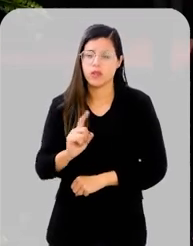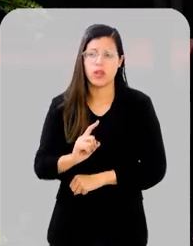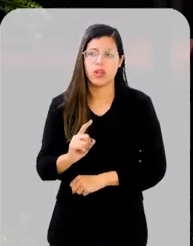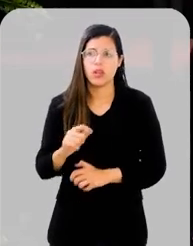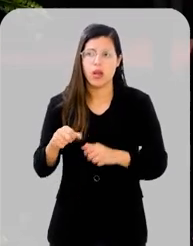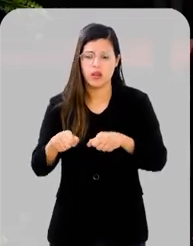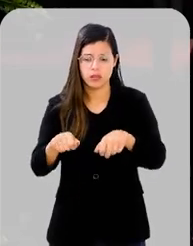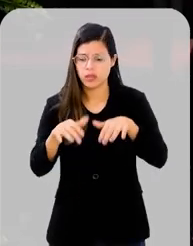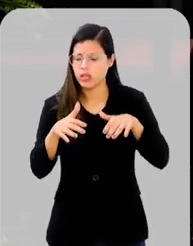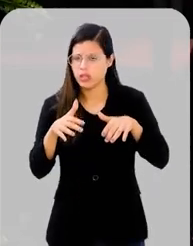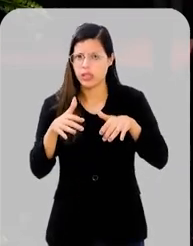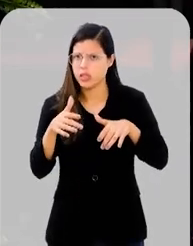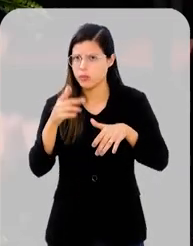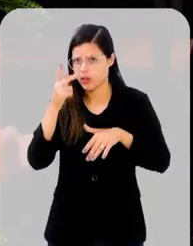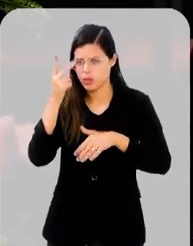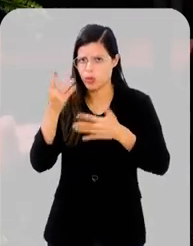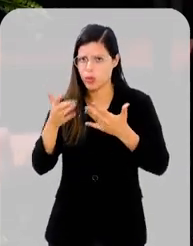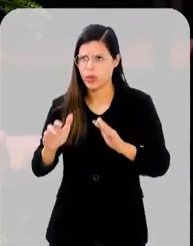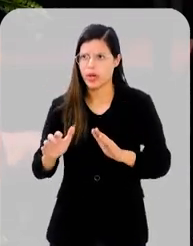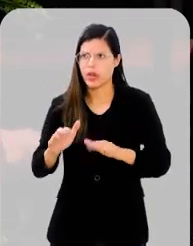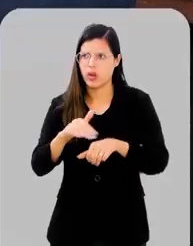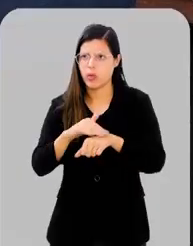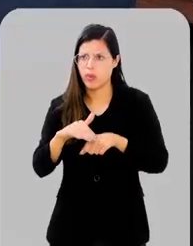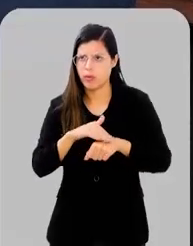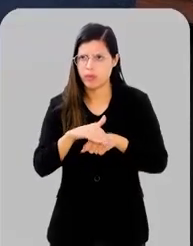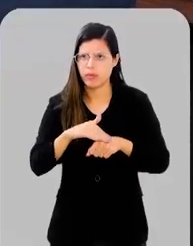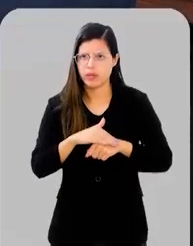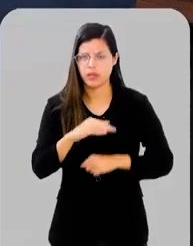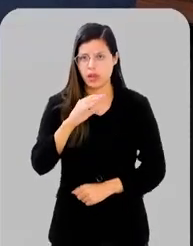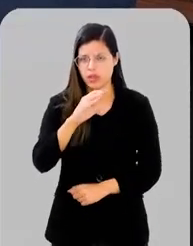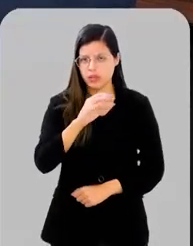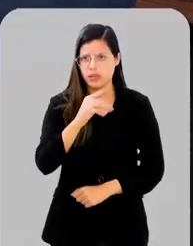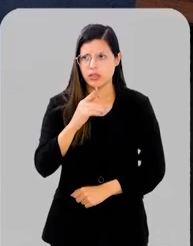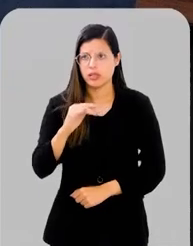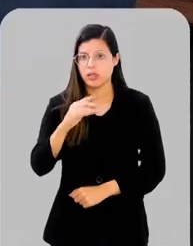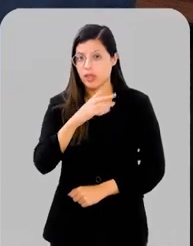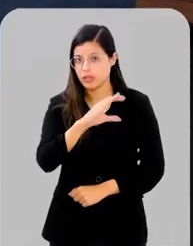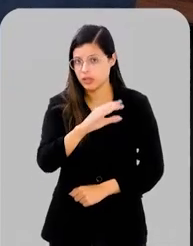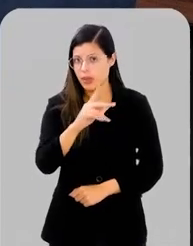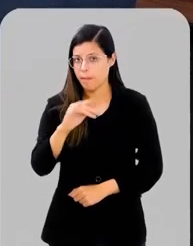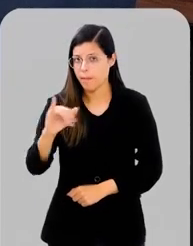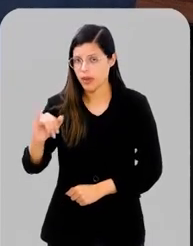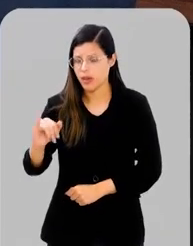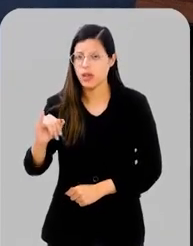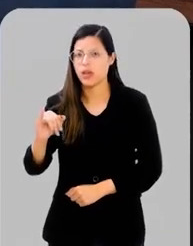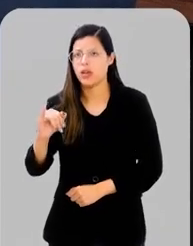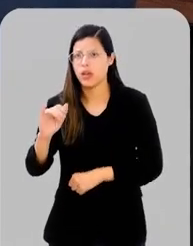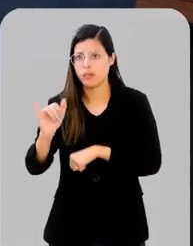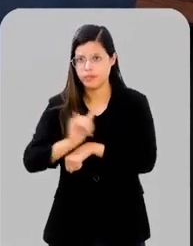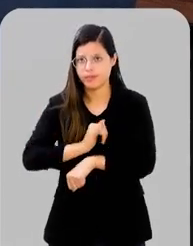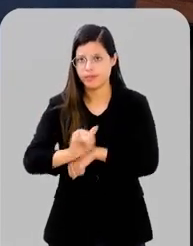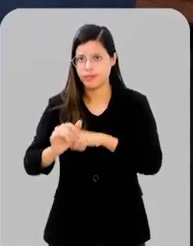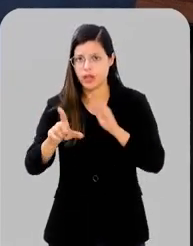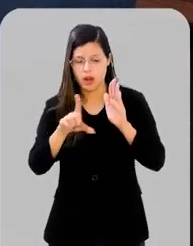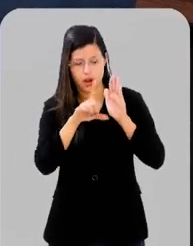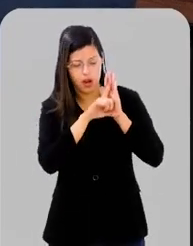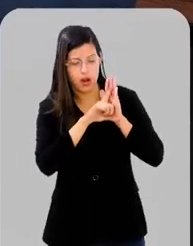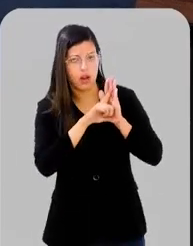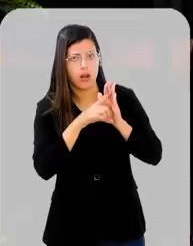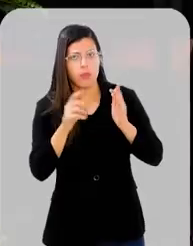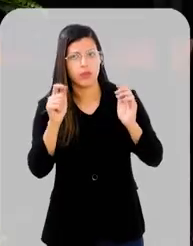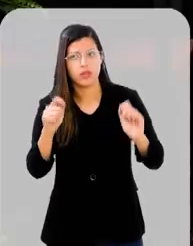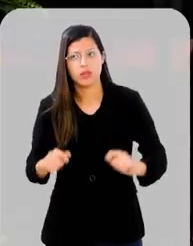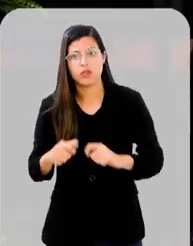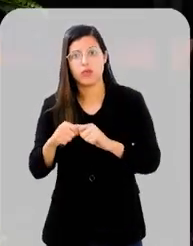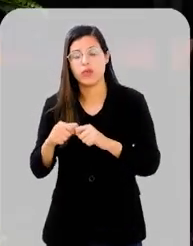que fizemos ninguém queria conversar agora por causa do barulho a CPI ela é um instrumento legal que nos dá possibilidade